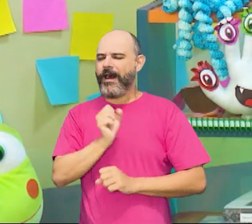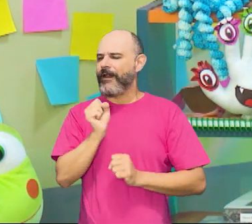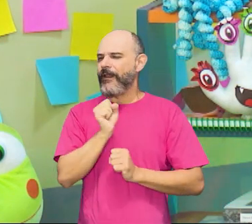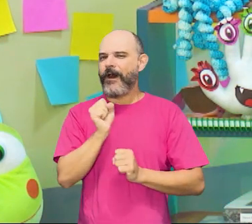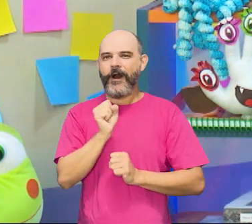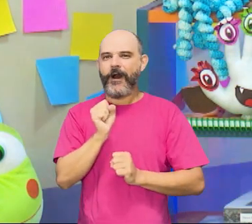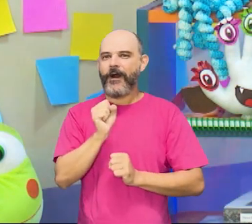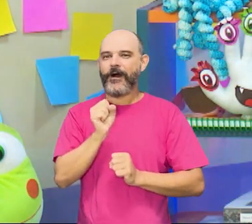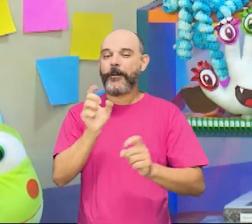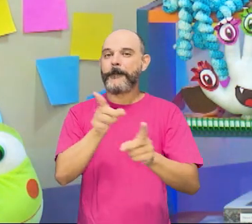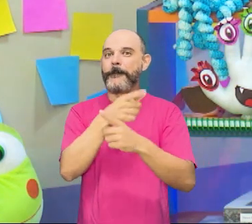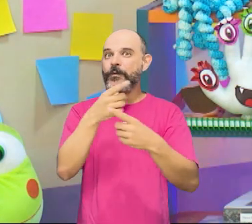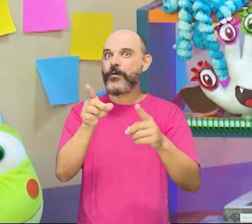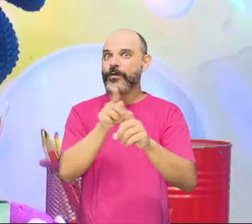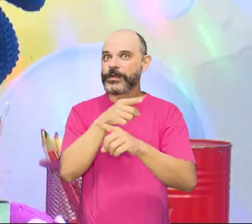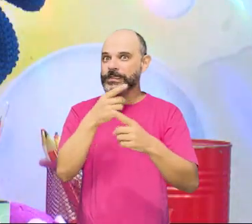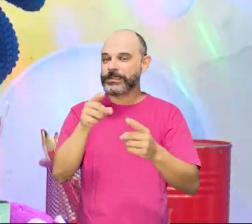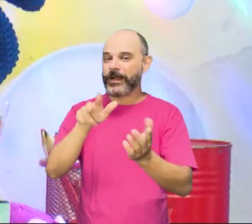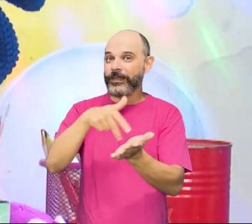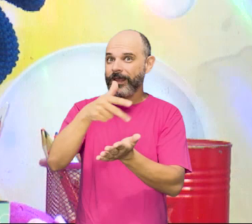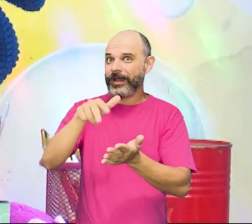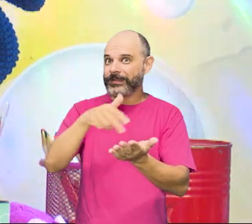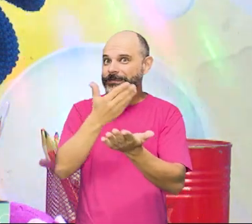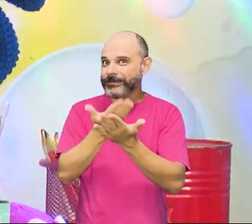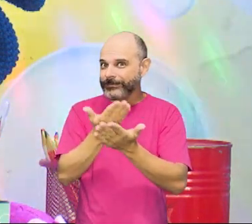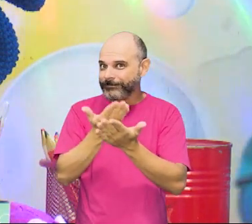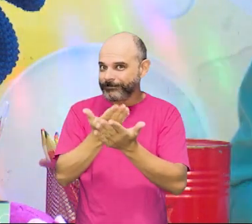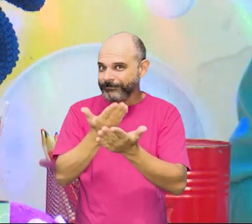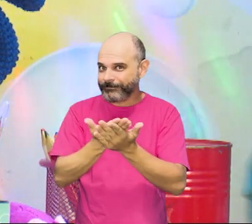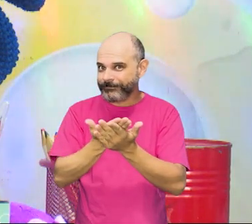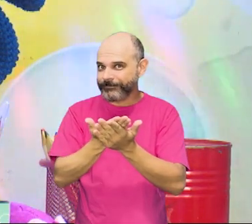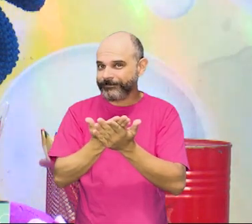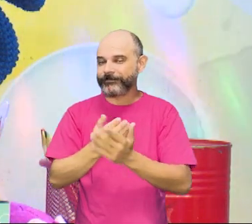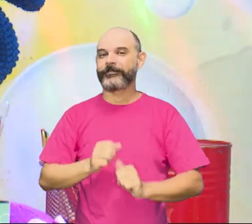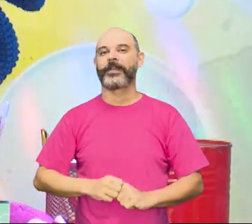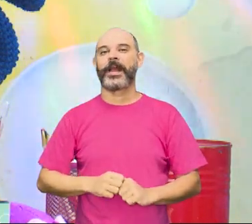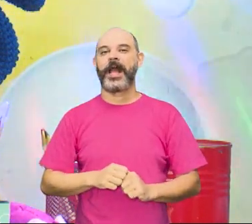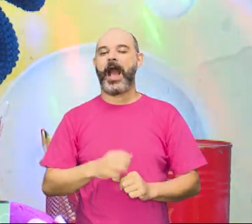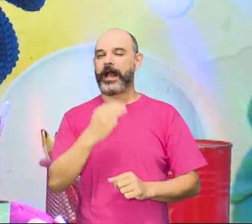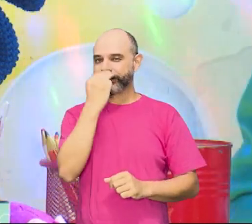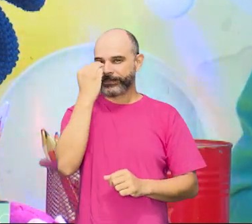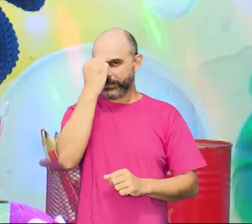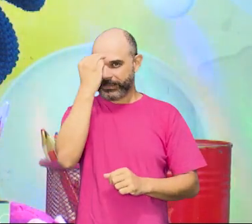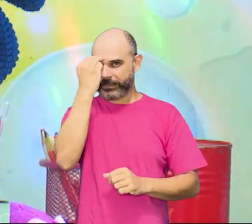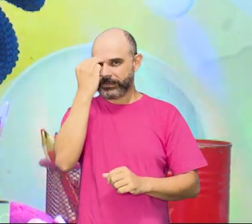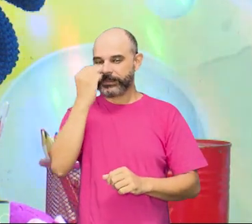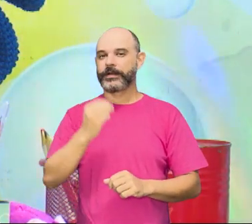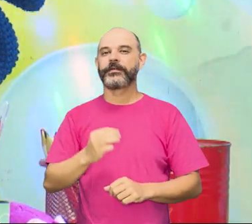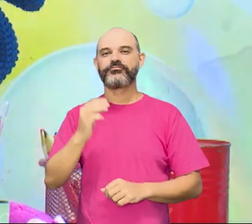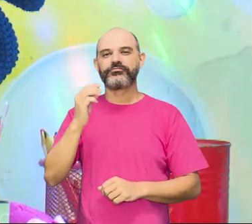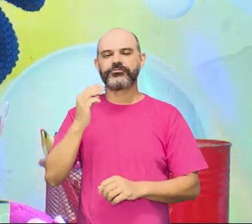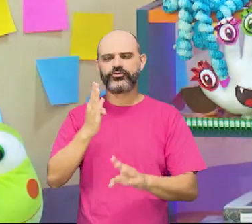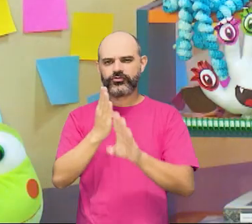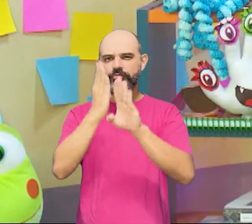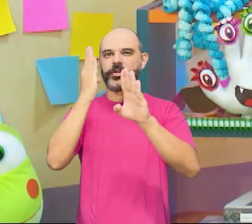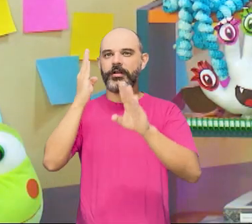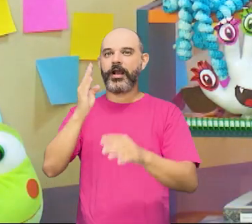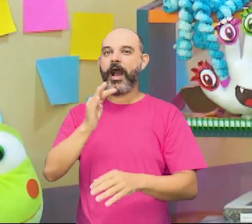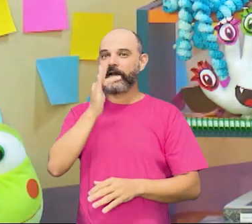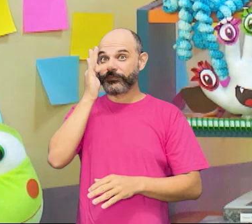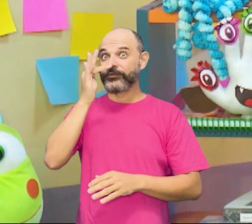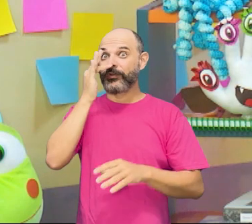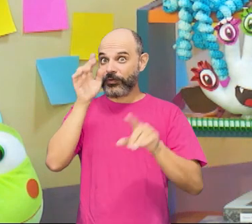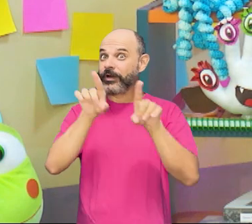as aulas de música com dança? Na verdade, elas descobriram que as flores também dançam.